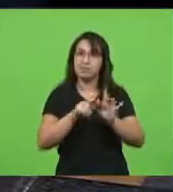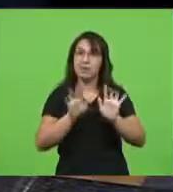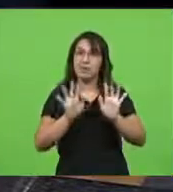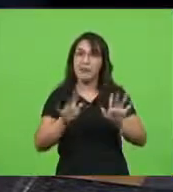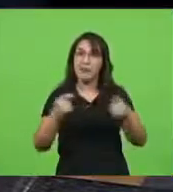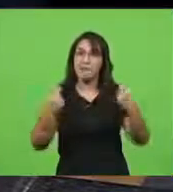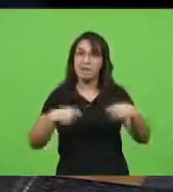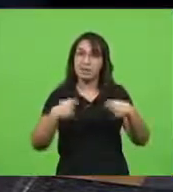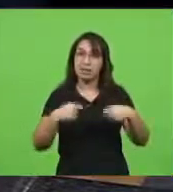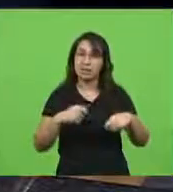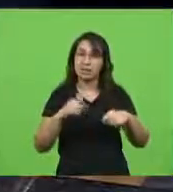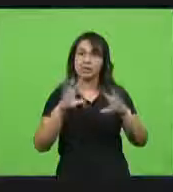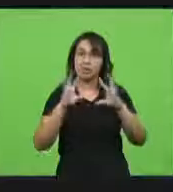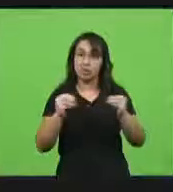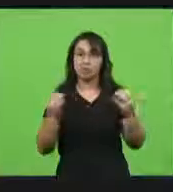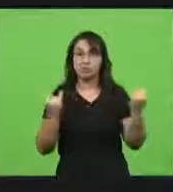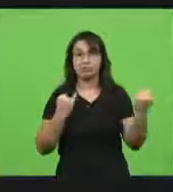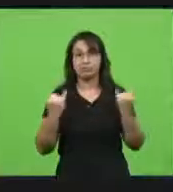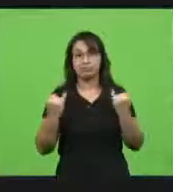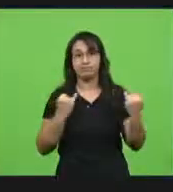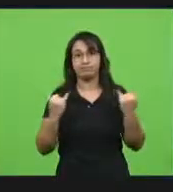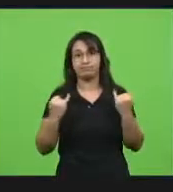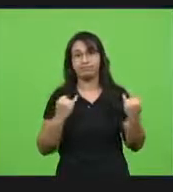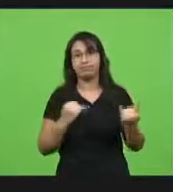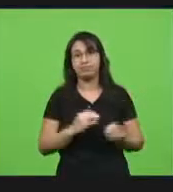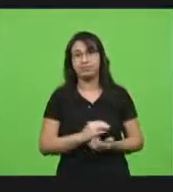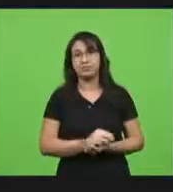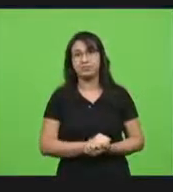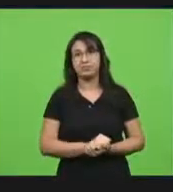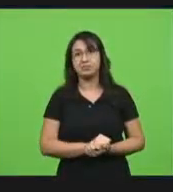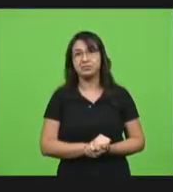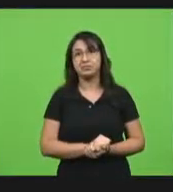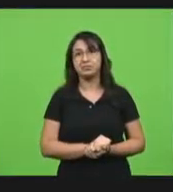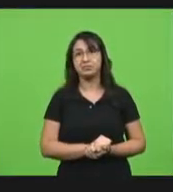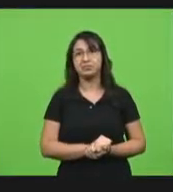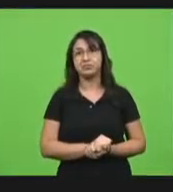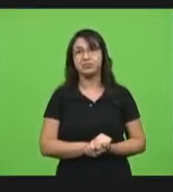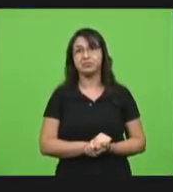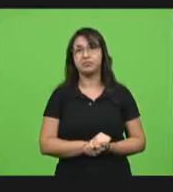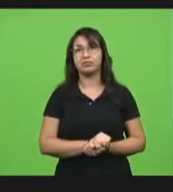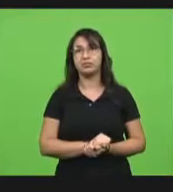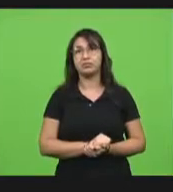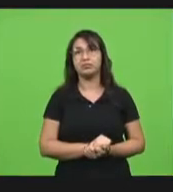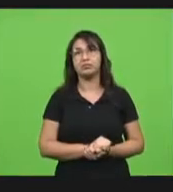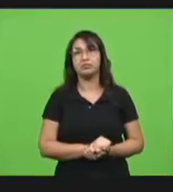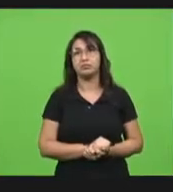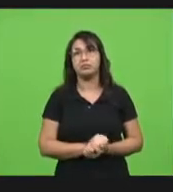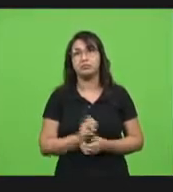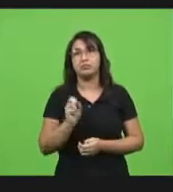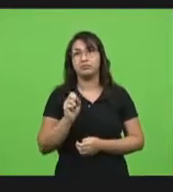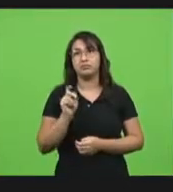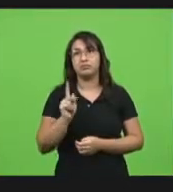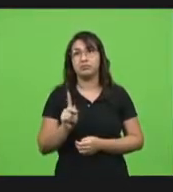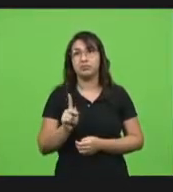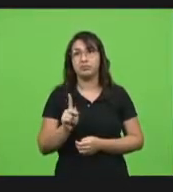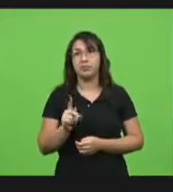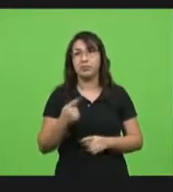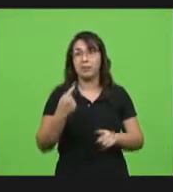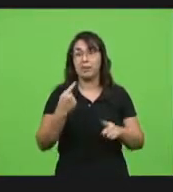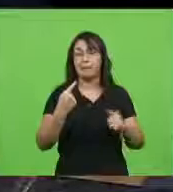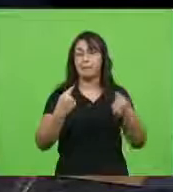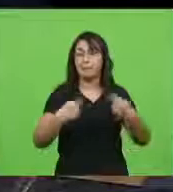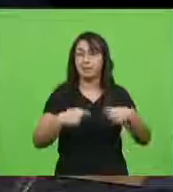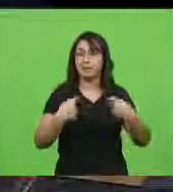fiscalizar. E fazer... A senhora tem mais 30 segundos. Ok, obrigada. Para a gente poder fazer